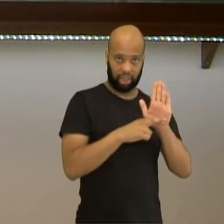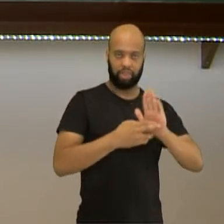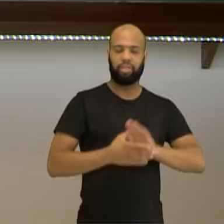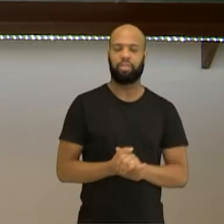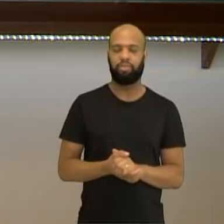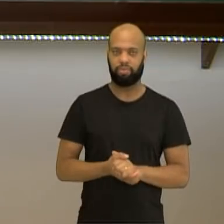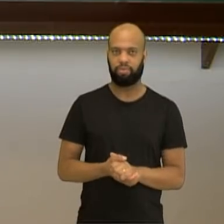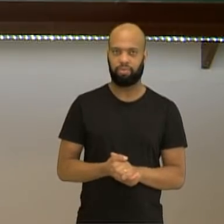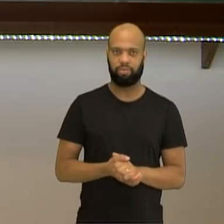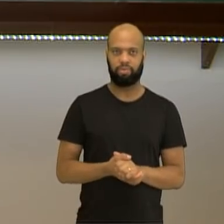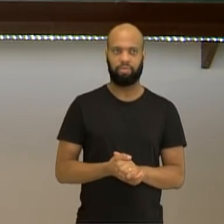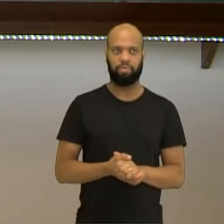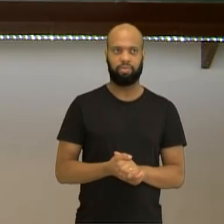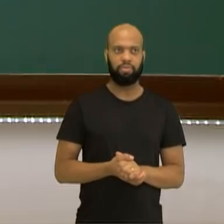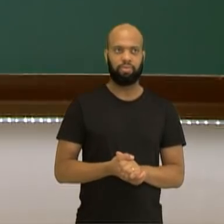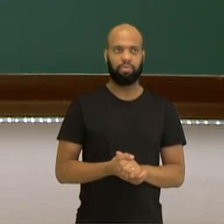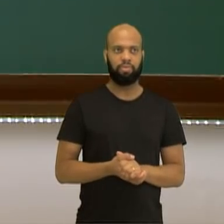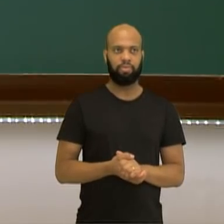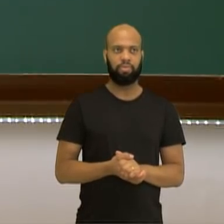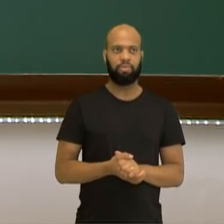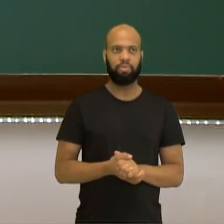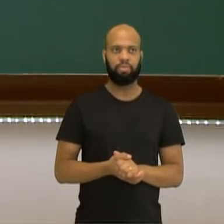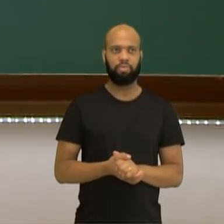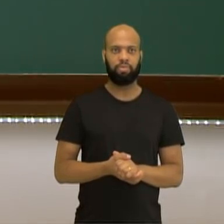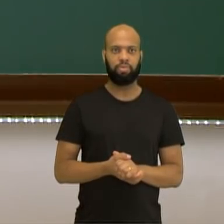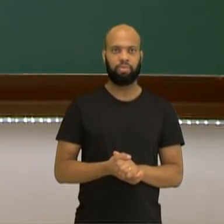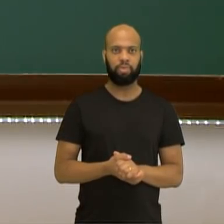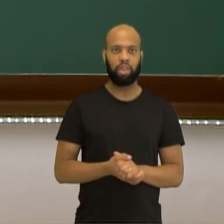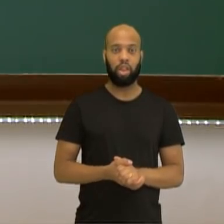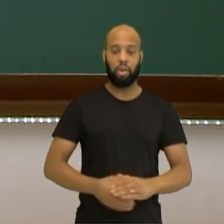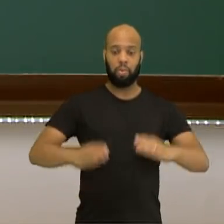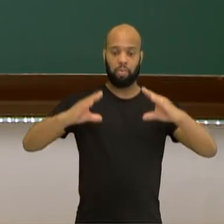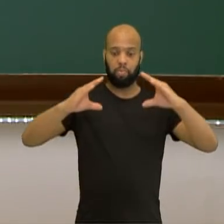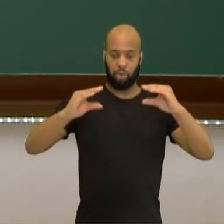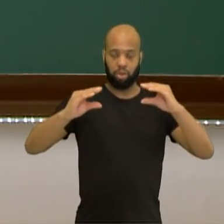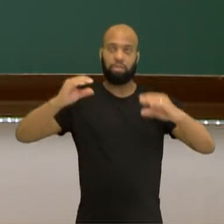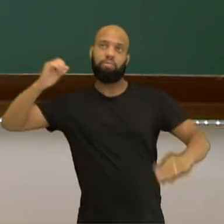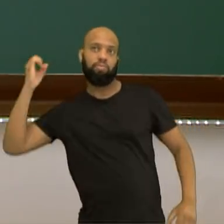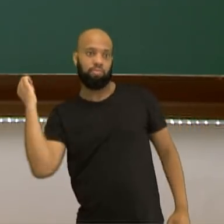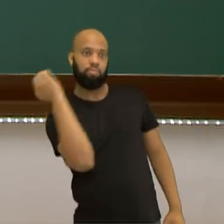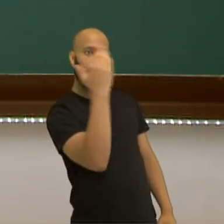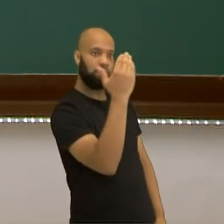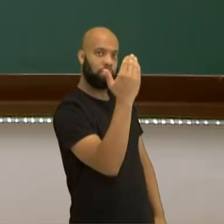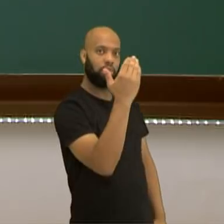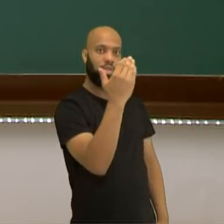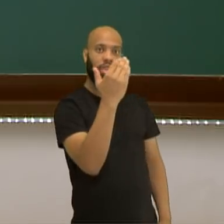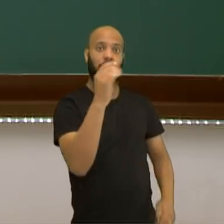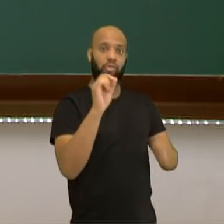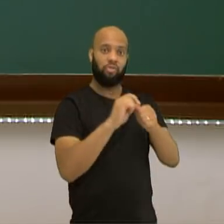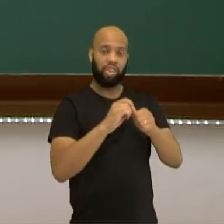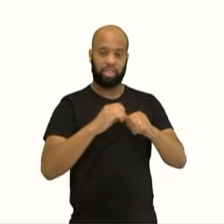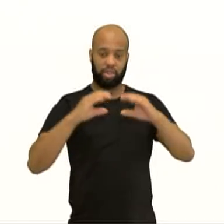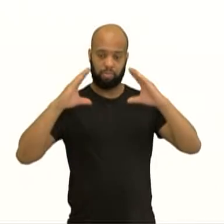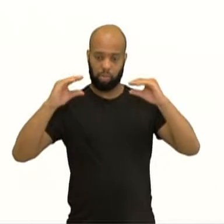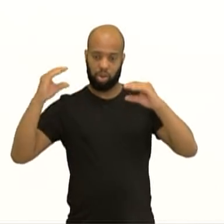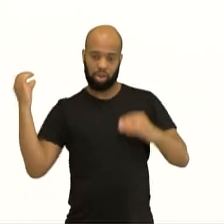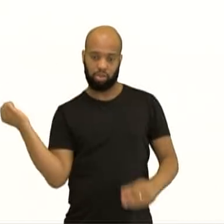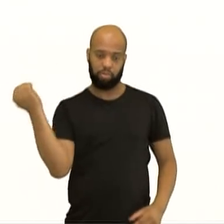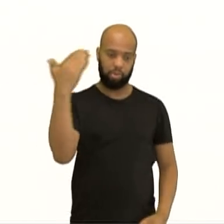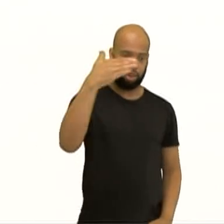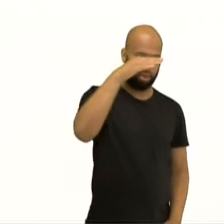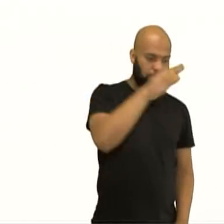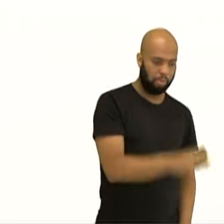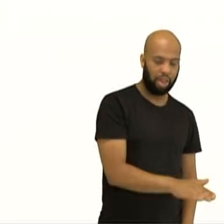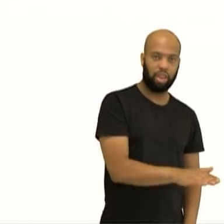Regras. Vamos lá para regras. Lançar a bola, tocar no campo adversário, 2